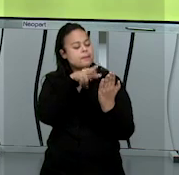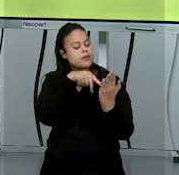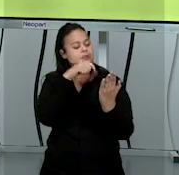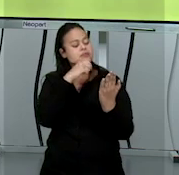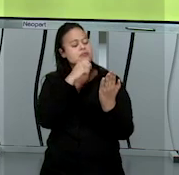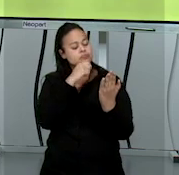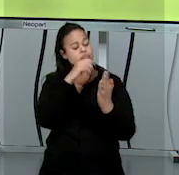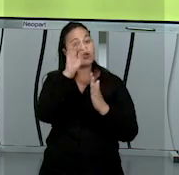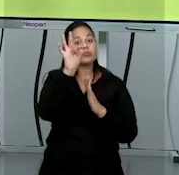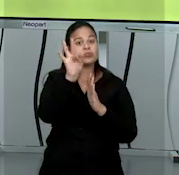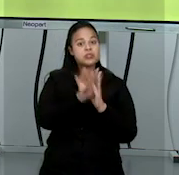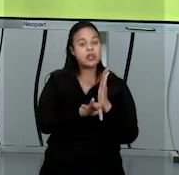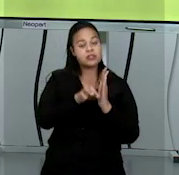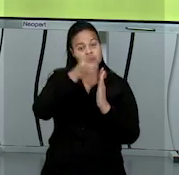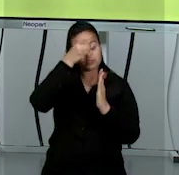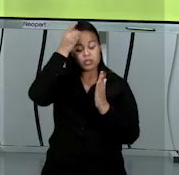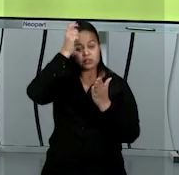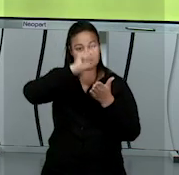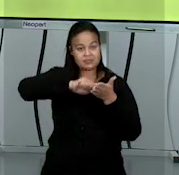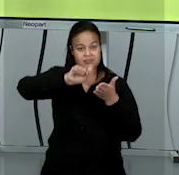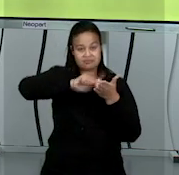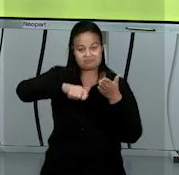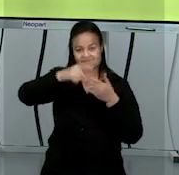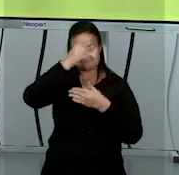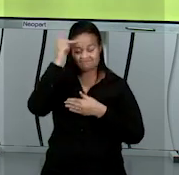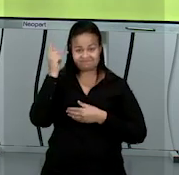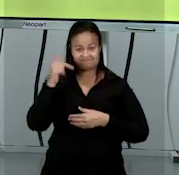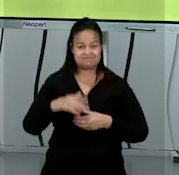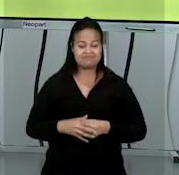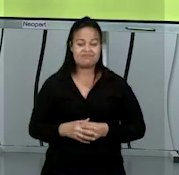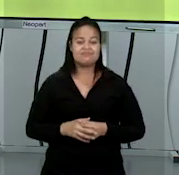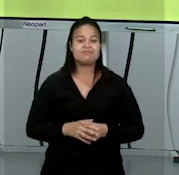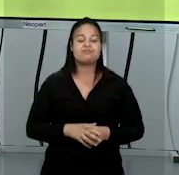o texto e o autor. Acabei de dizer.